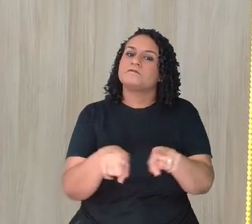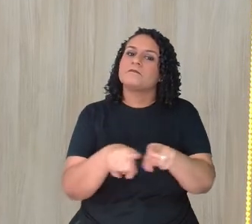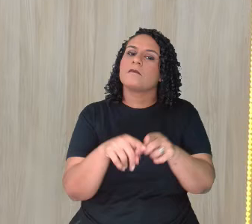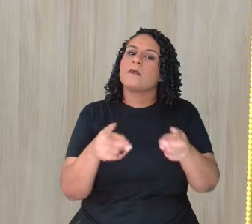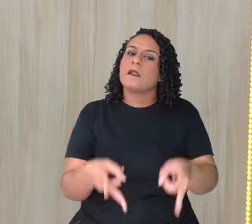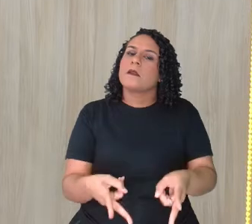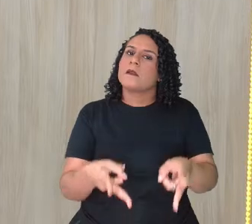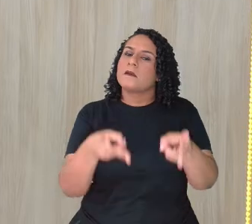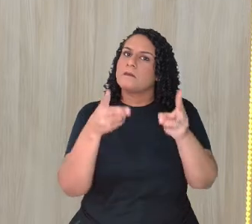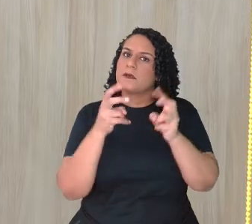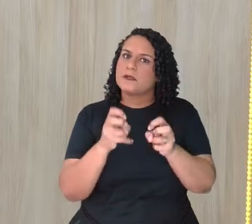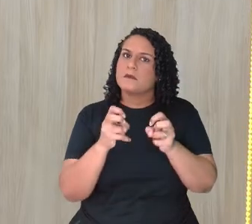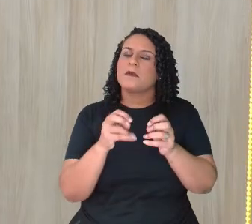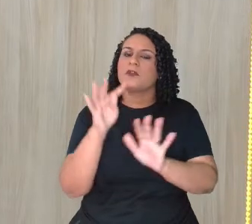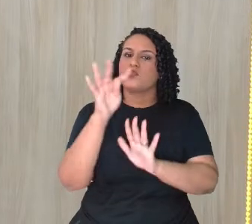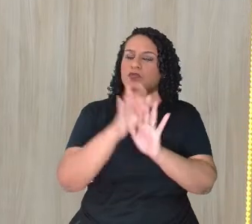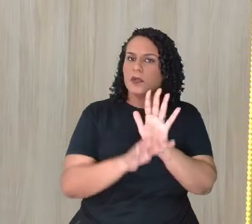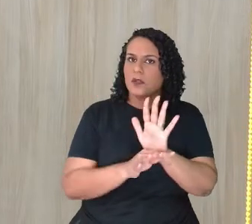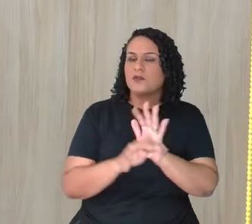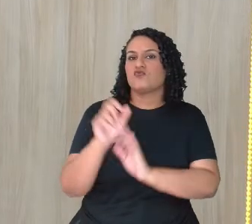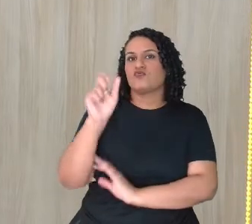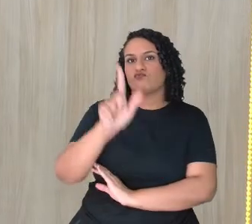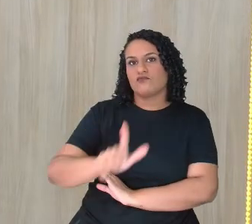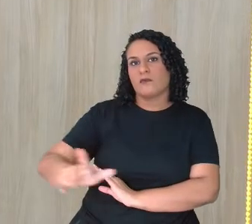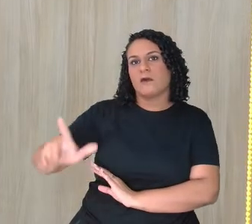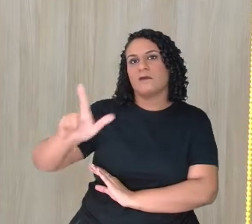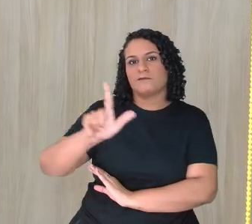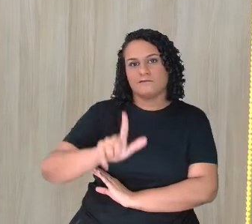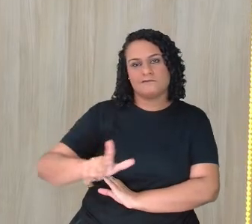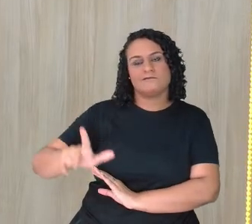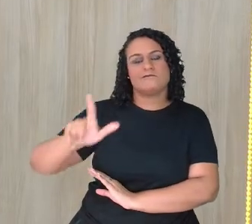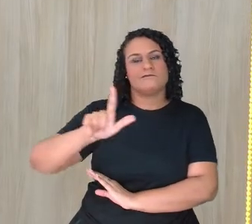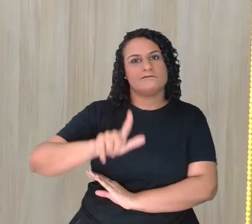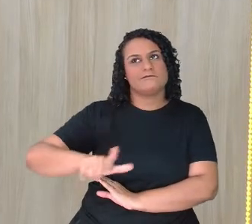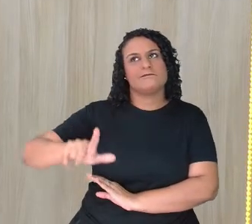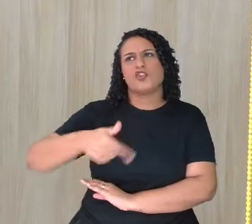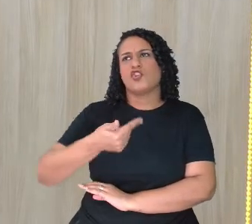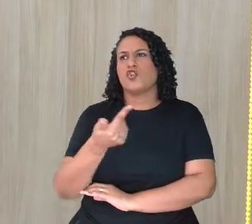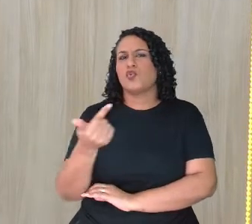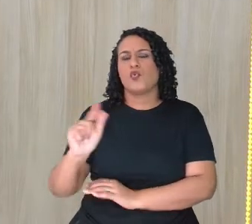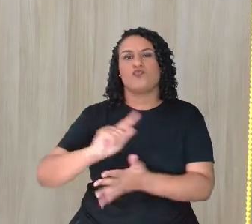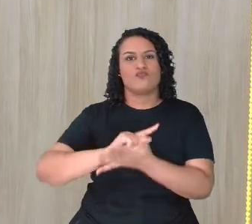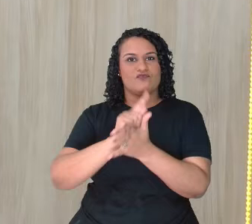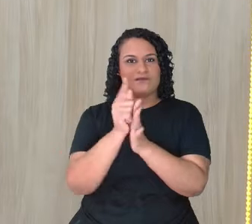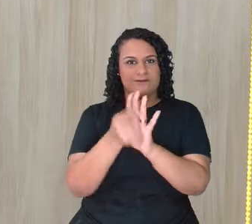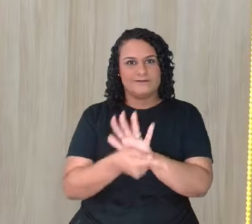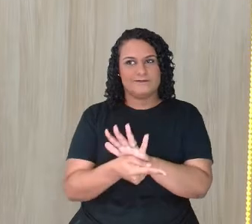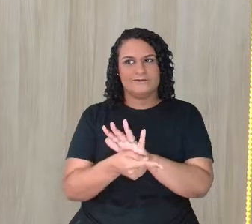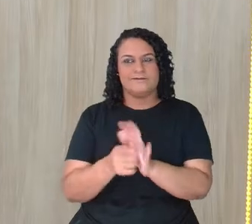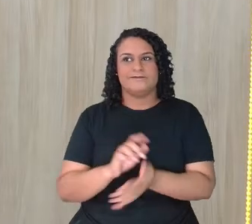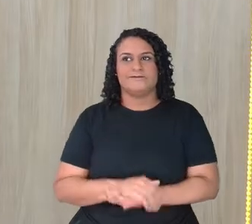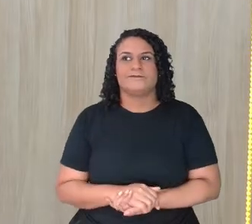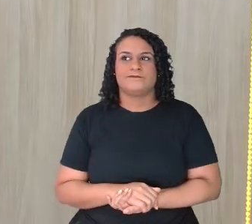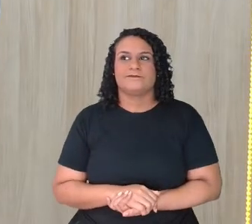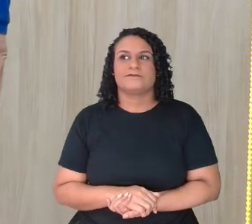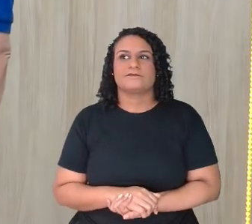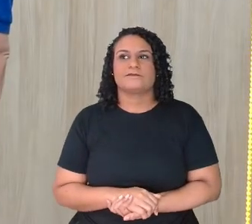percebendo dentro dos textos literários e de tantos outros gêneros, não é? Então vamos